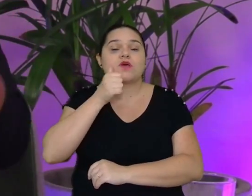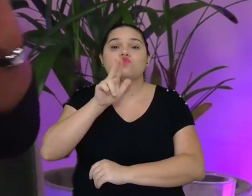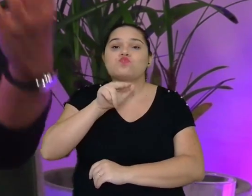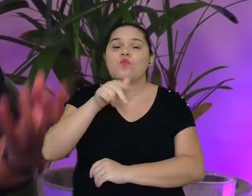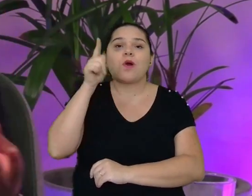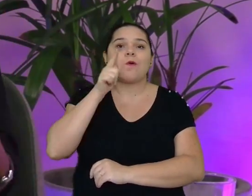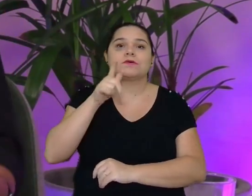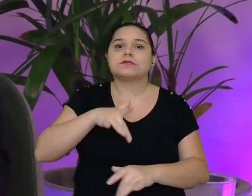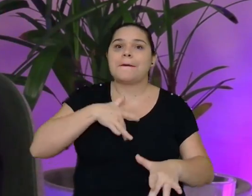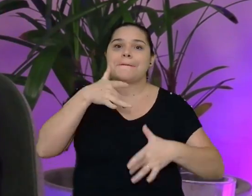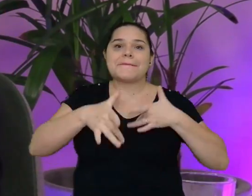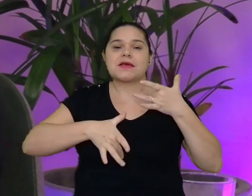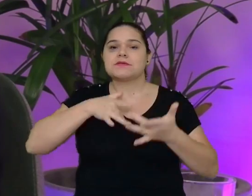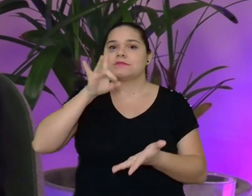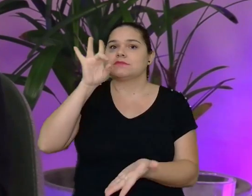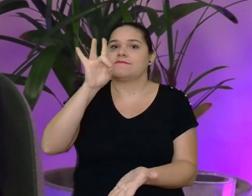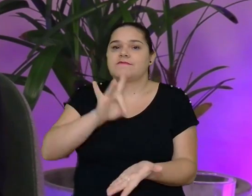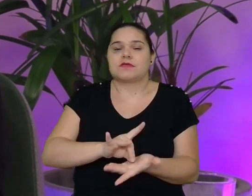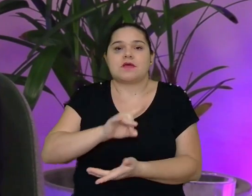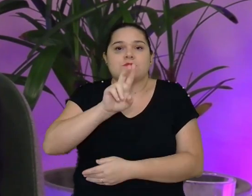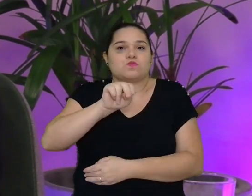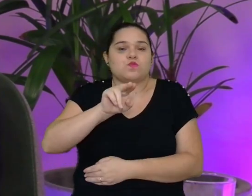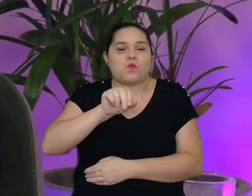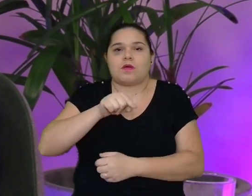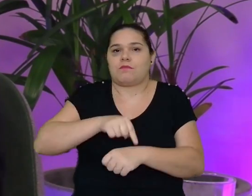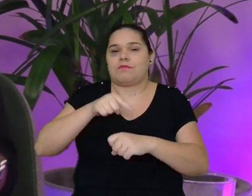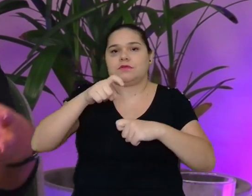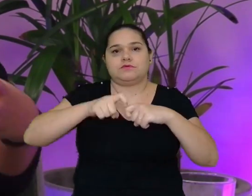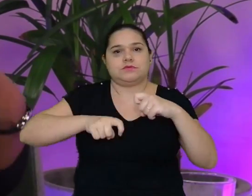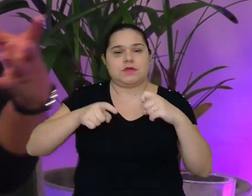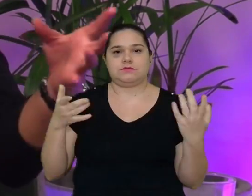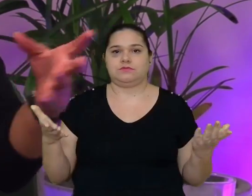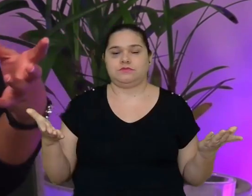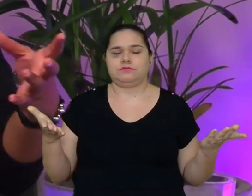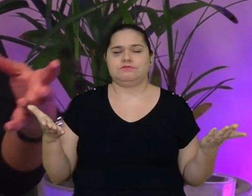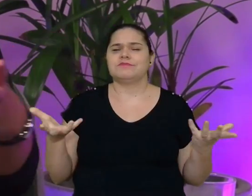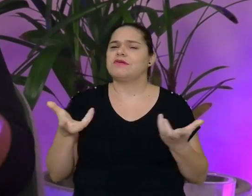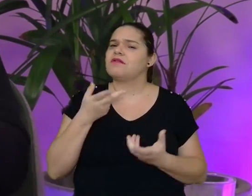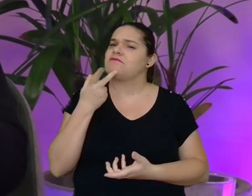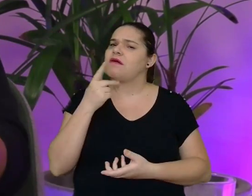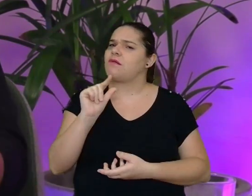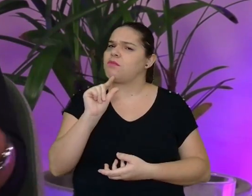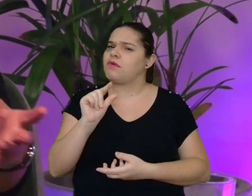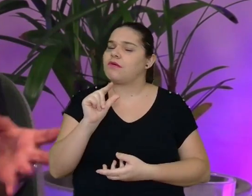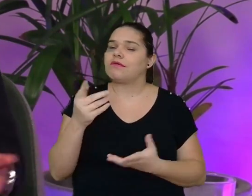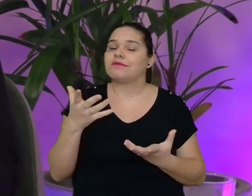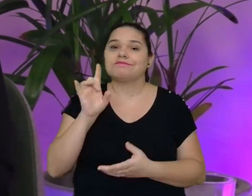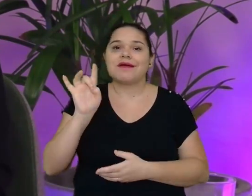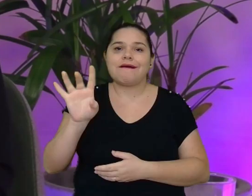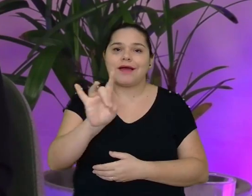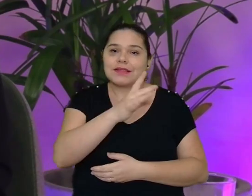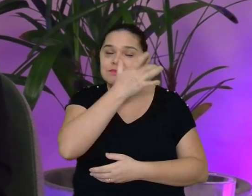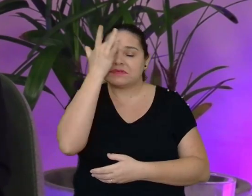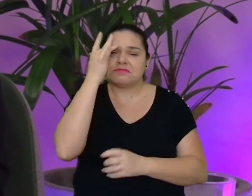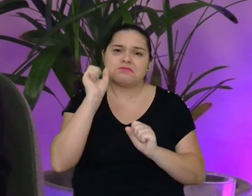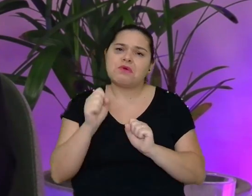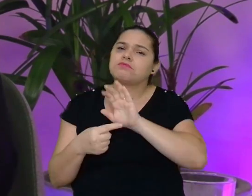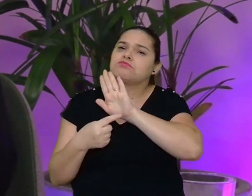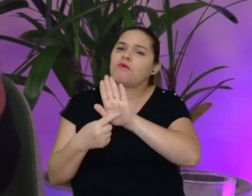nunca teve prazer em relações sexuais. Eu queria falar um pouquinho aí, cada um pode trazer a perspectiva de cada área de